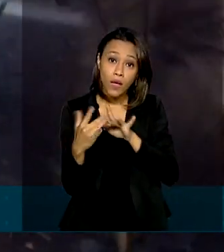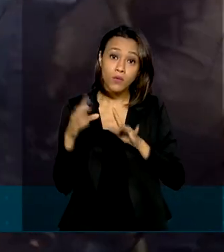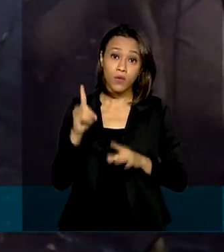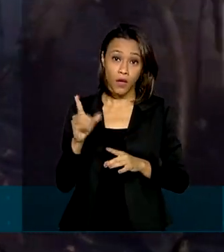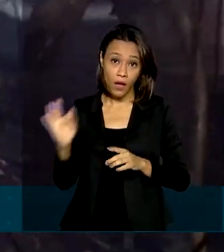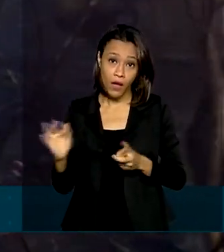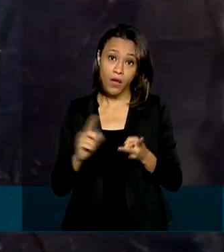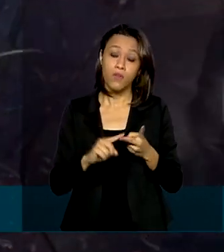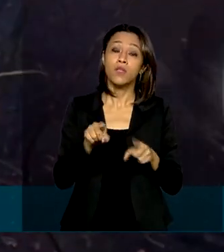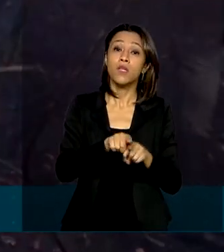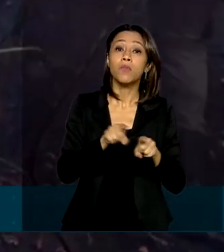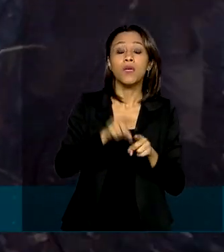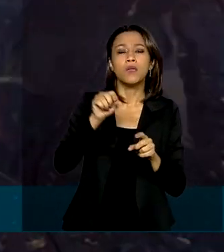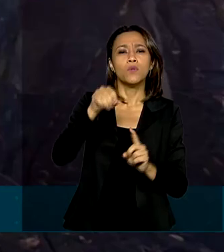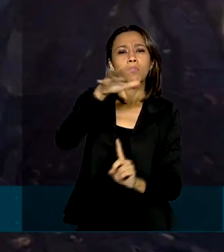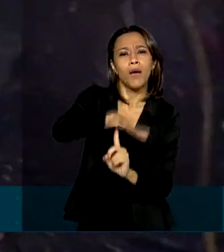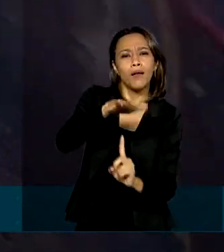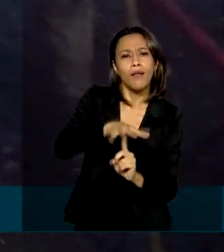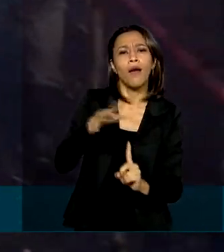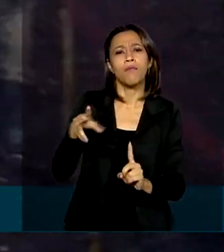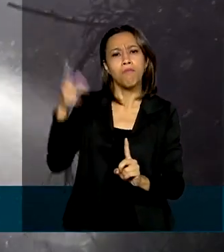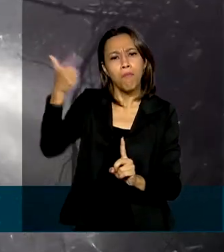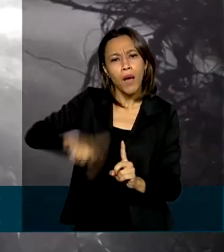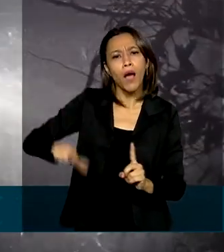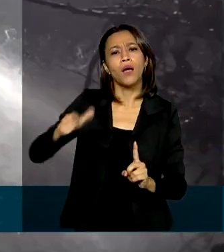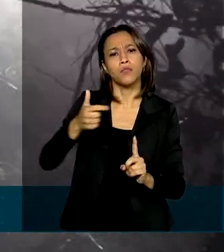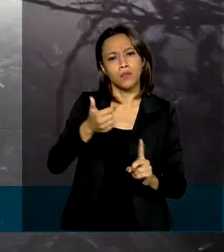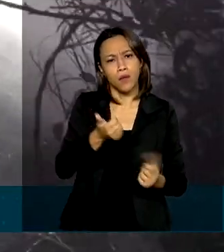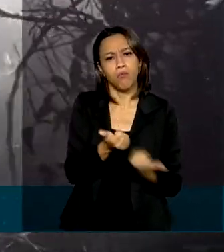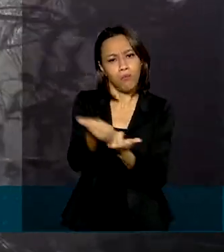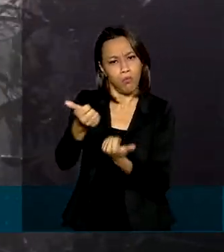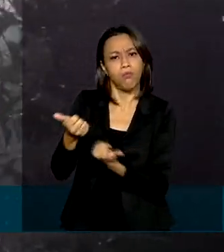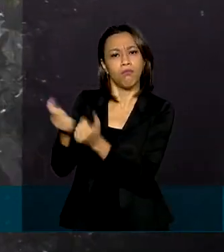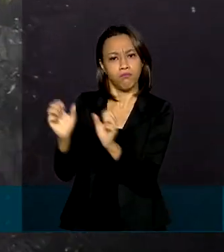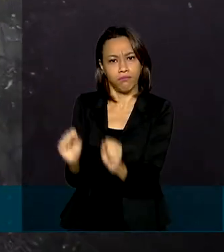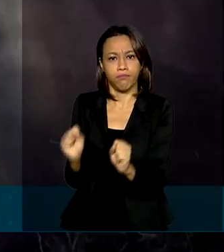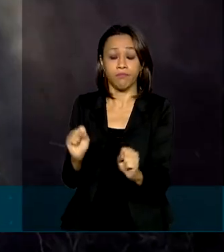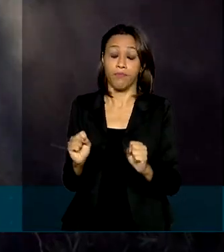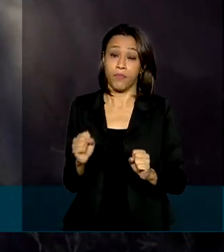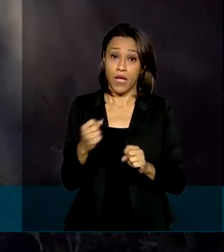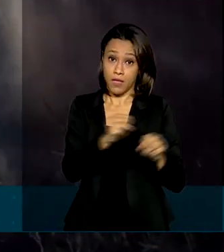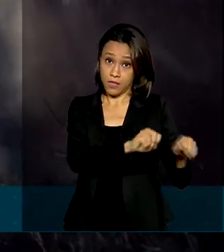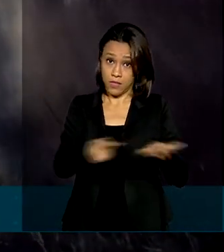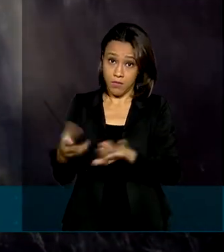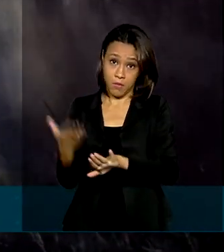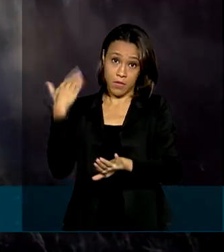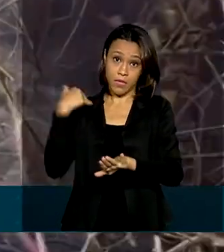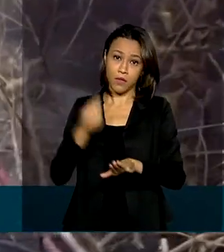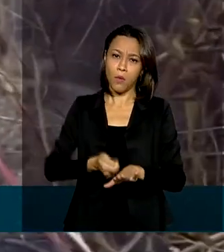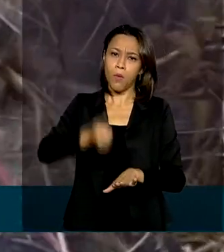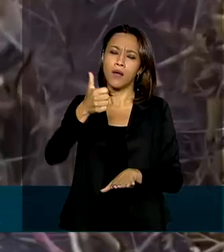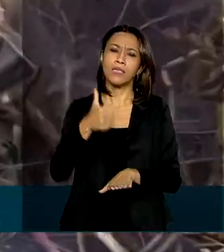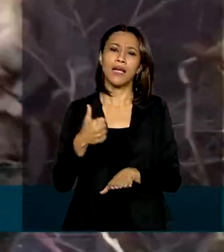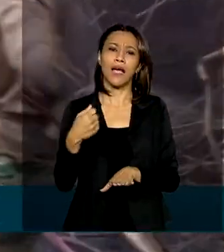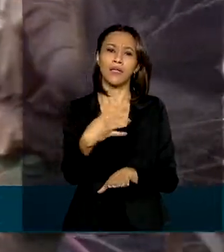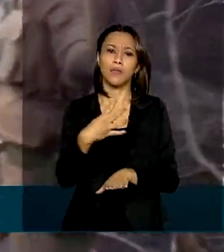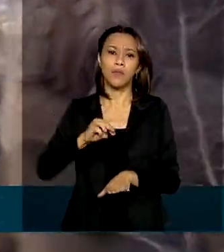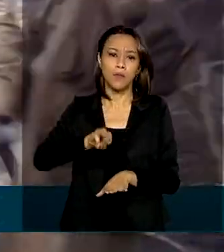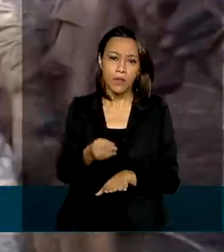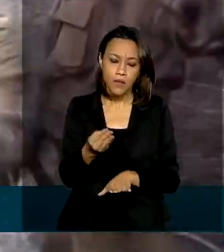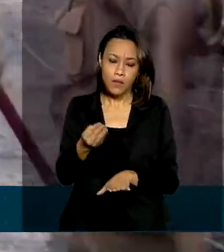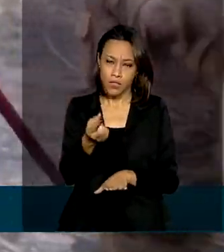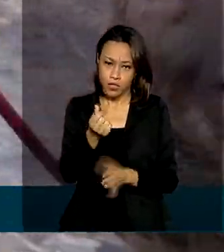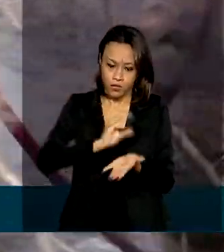Federal e Paraná e poderão disponibilizar mais militares na semana passada o governo federal liberou quase 14 milhões de reais